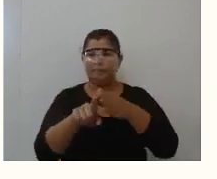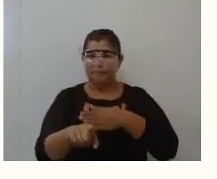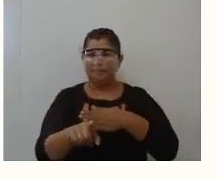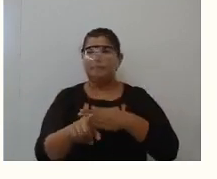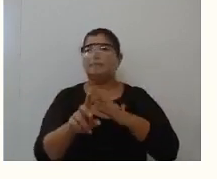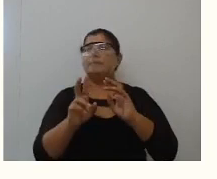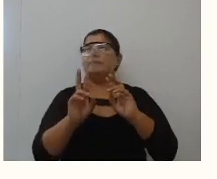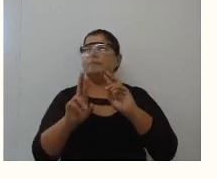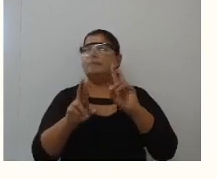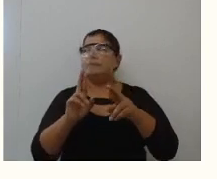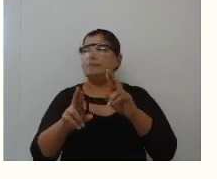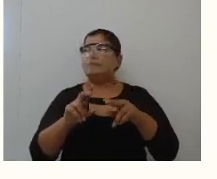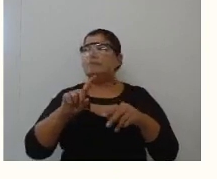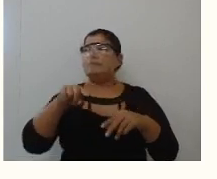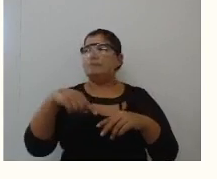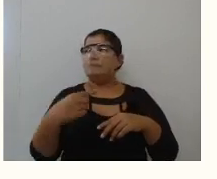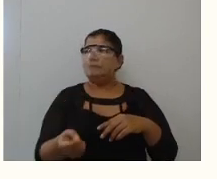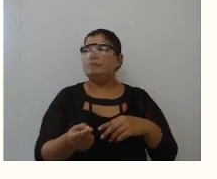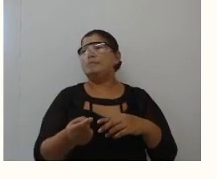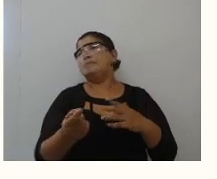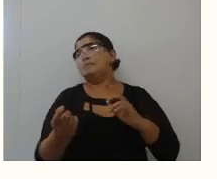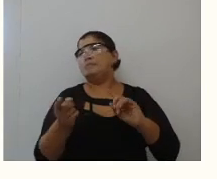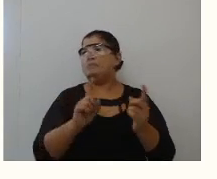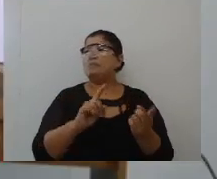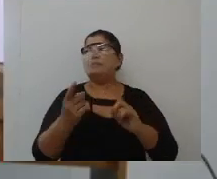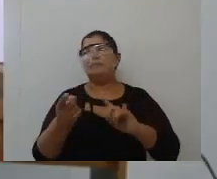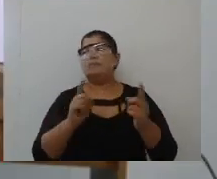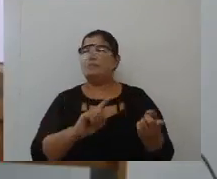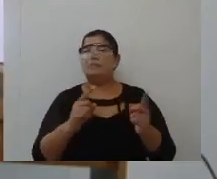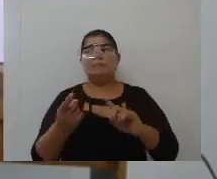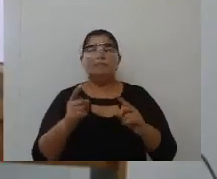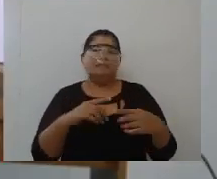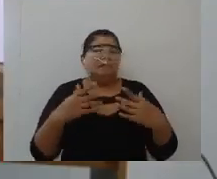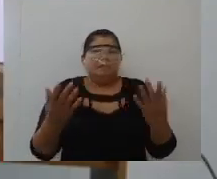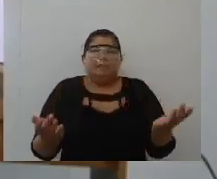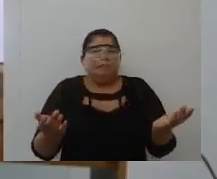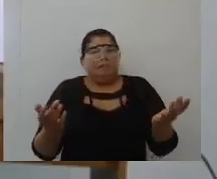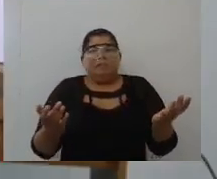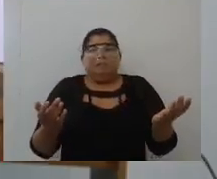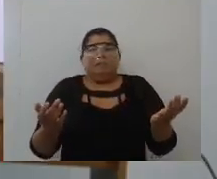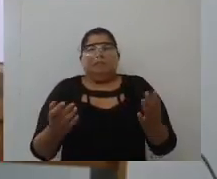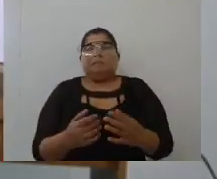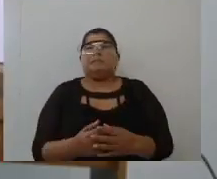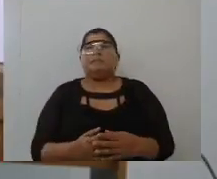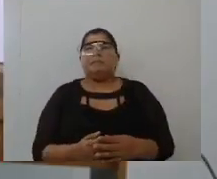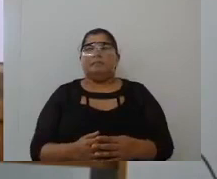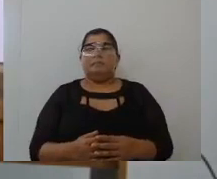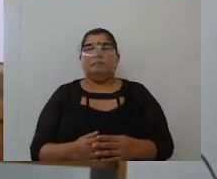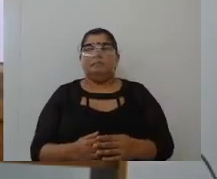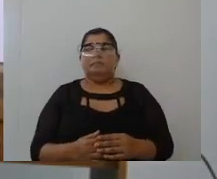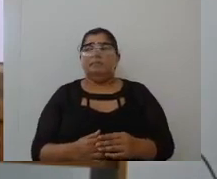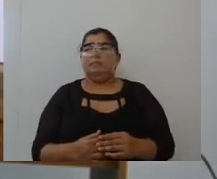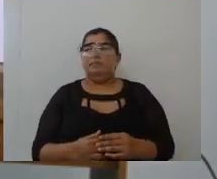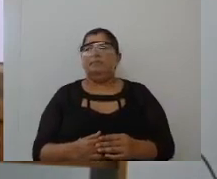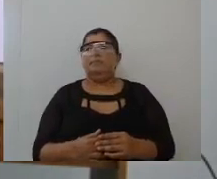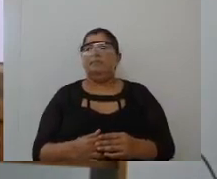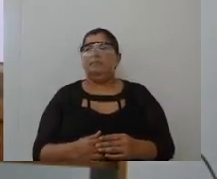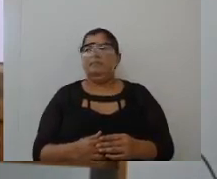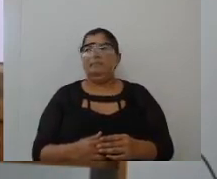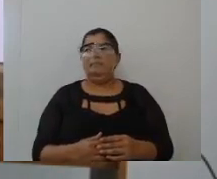agora, tá? E depois eu vou para as questões. Eu posso fazer o contrário também, como vocês quiserem aí, para mim tá tanto... Posso ir? Então vamos